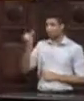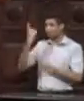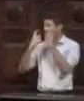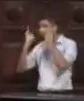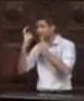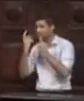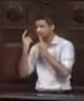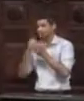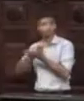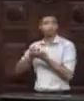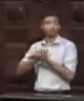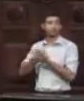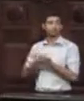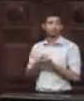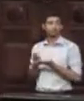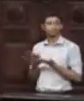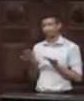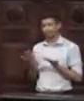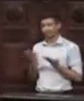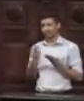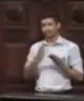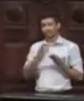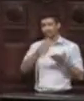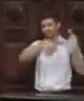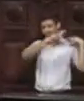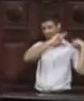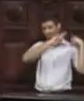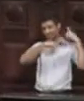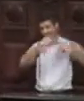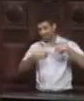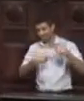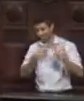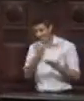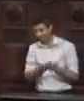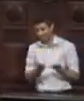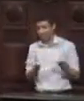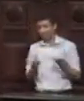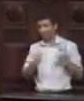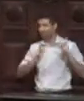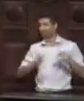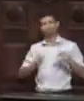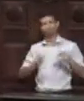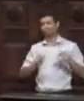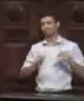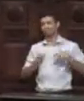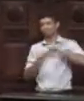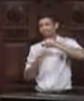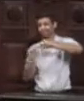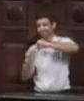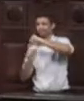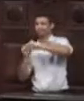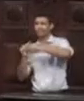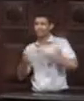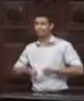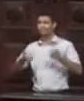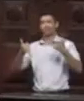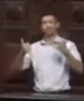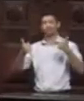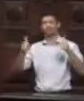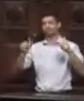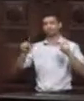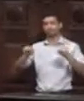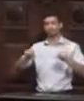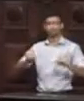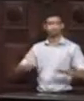Janeiro. Ou seja, a continuidade de benefícios fiscais serem dados exatamente através